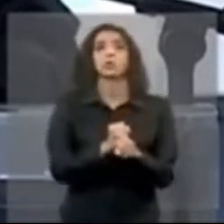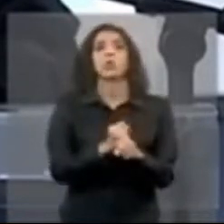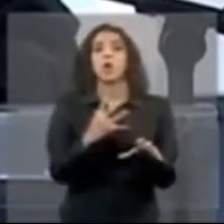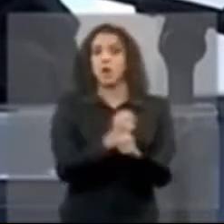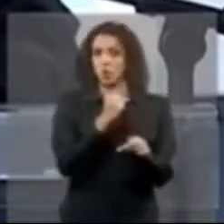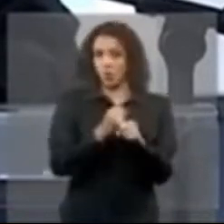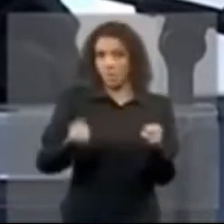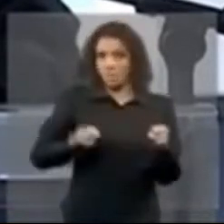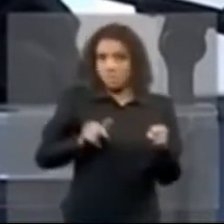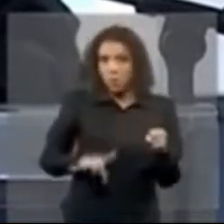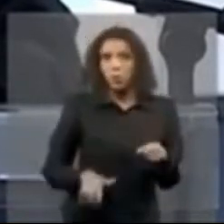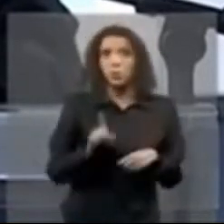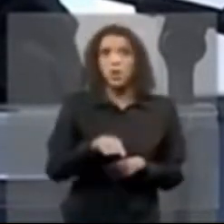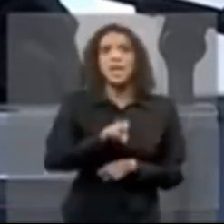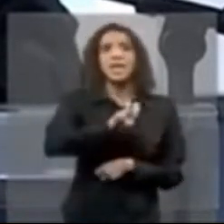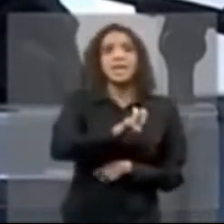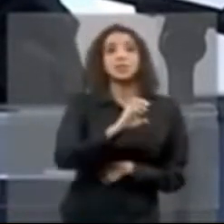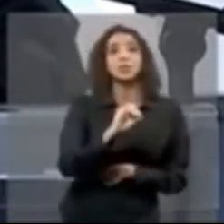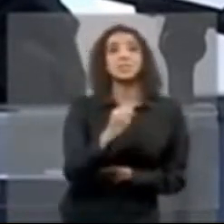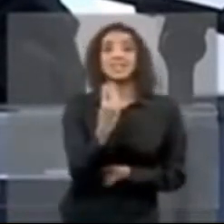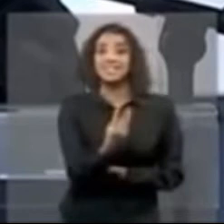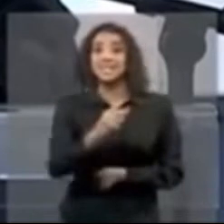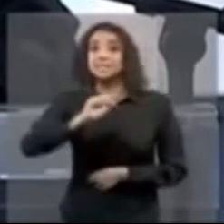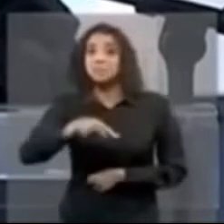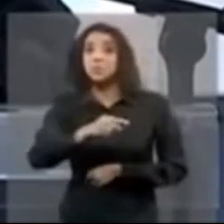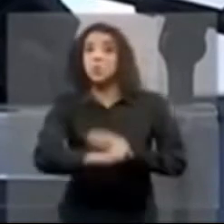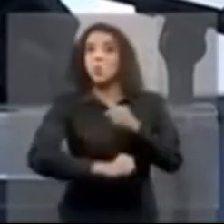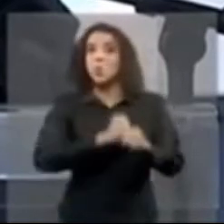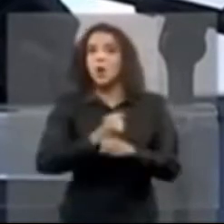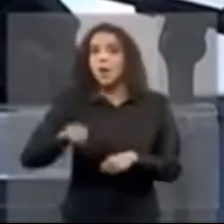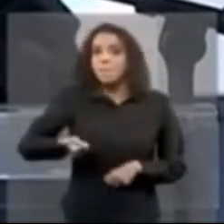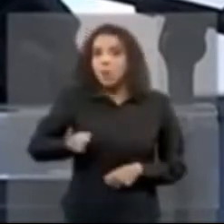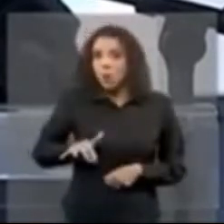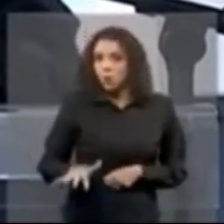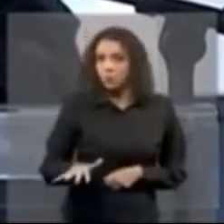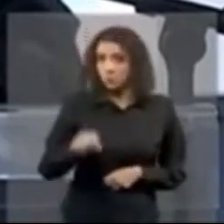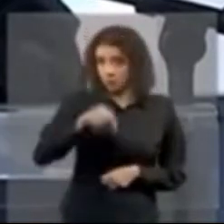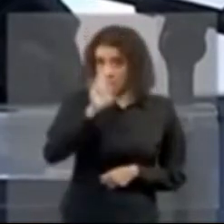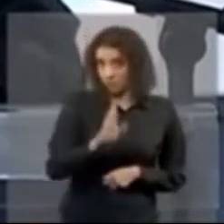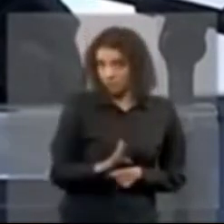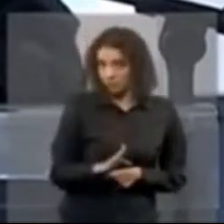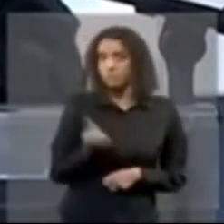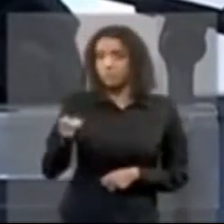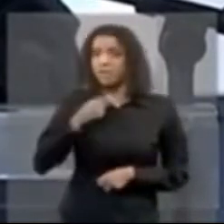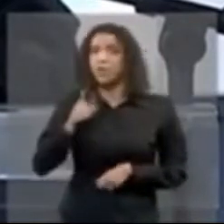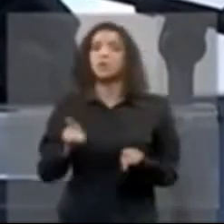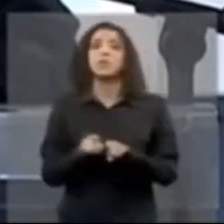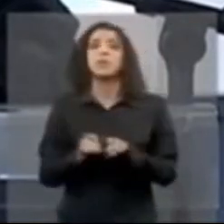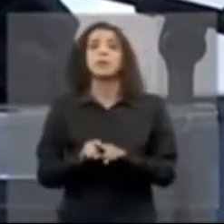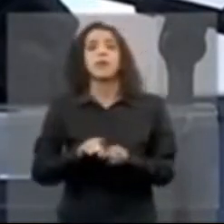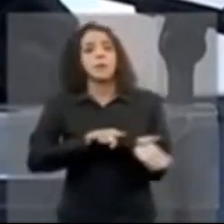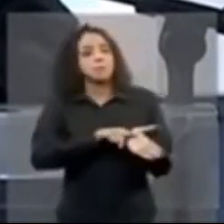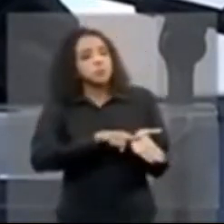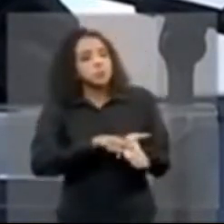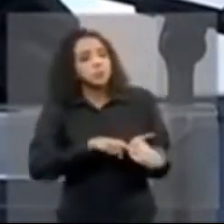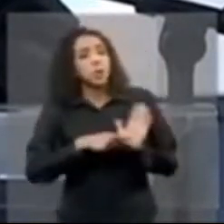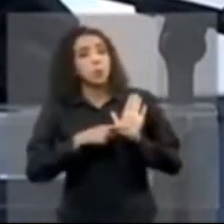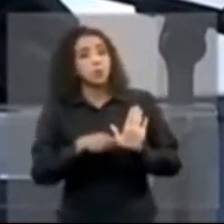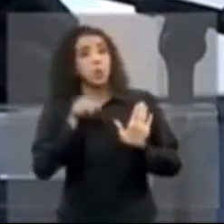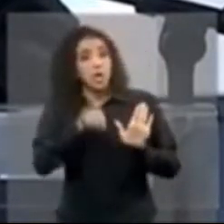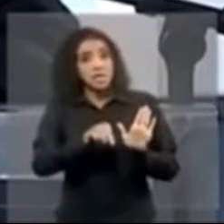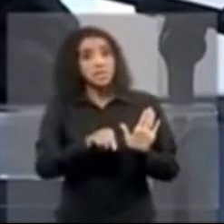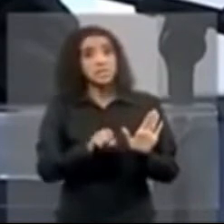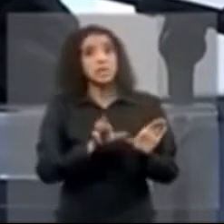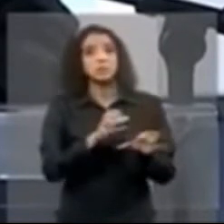Brasil é de 503 mil por ano. Disse também que as pesquisas constataram que metade desses